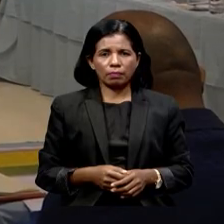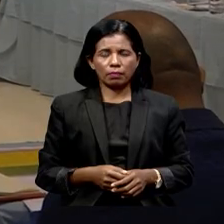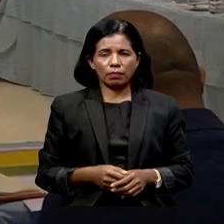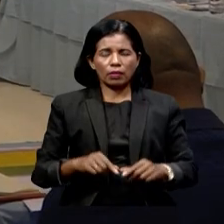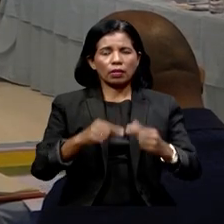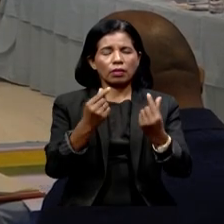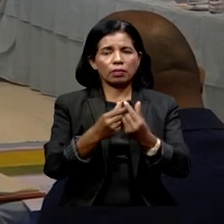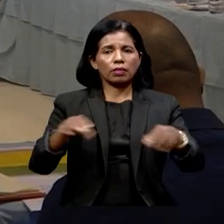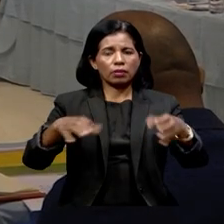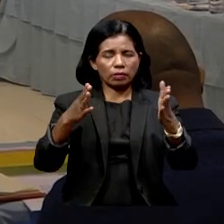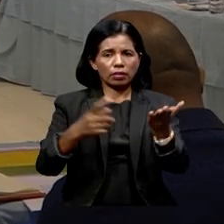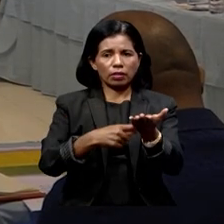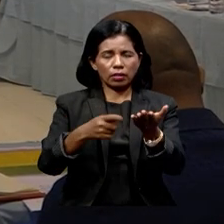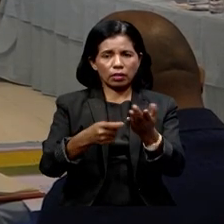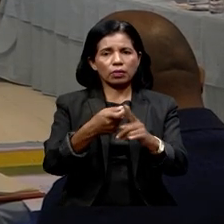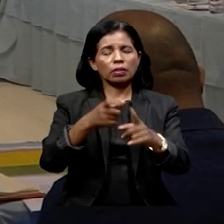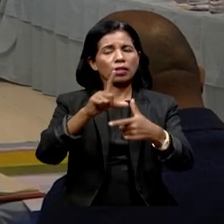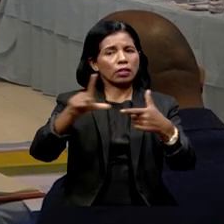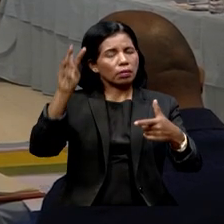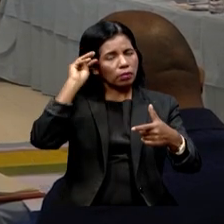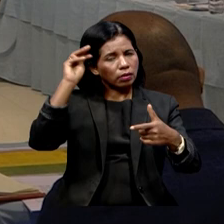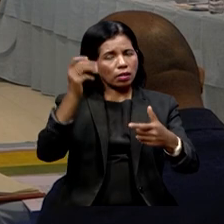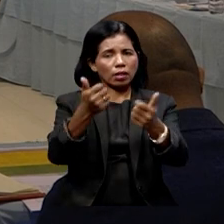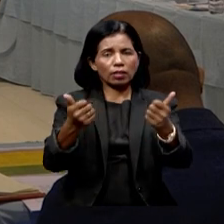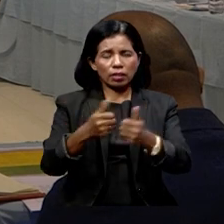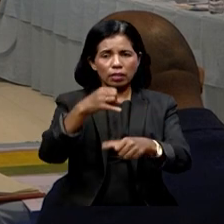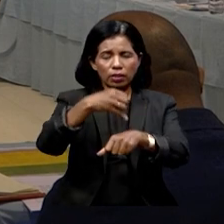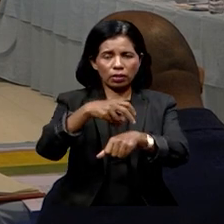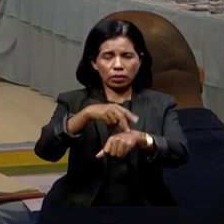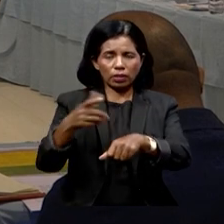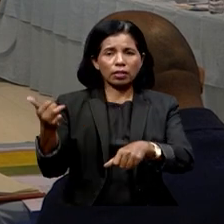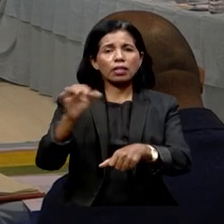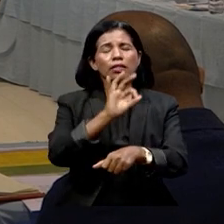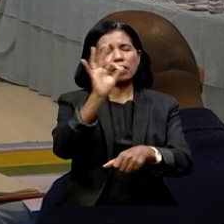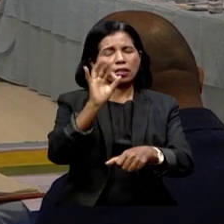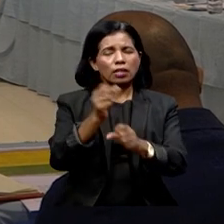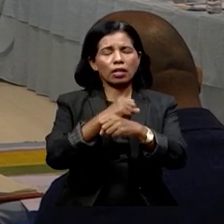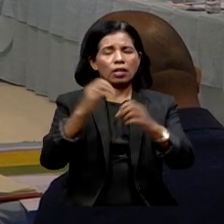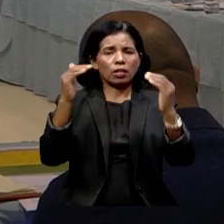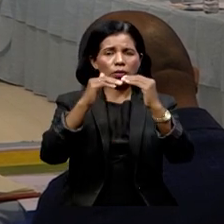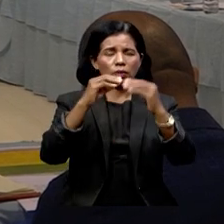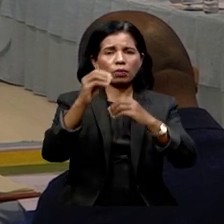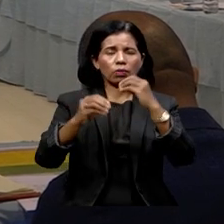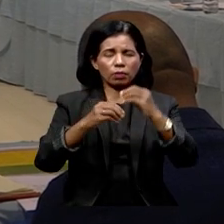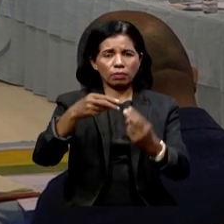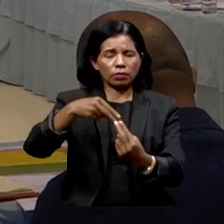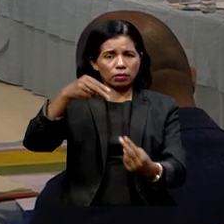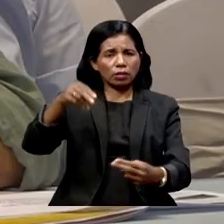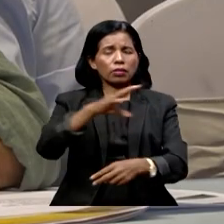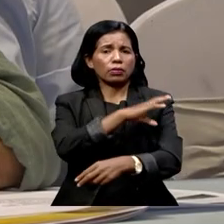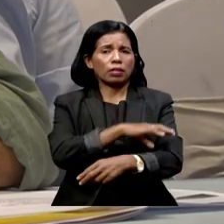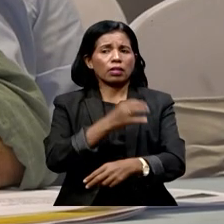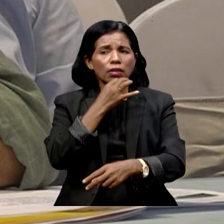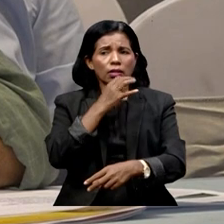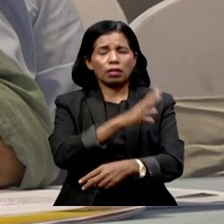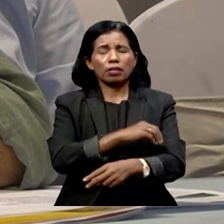Equipa Trabalho Técnico Silinha Ministerial na Agência Internacional Sira Sestani realiza workshop com a nutrição na segurança AIHAN no Nebele